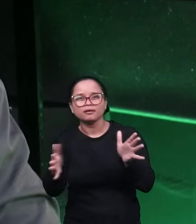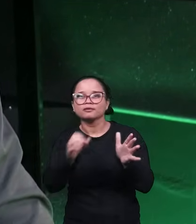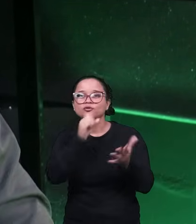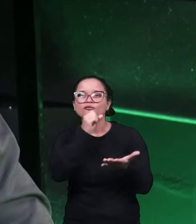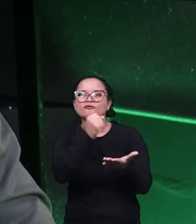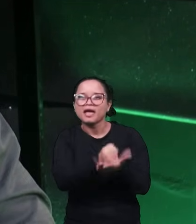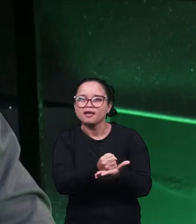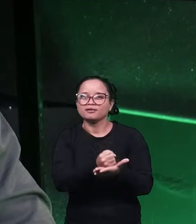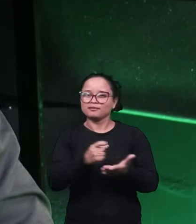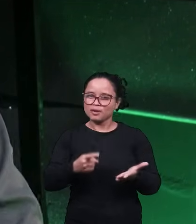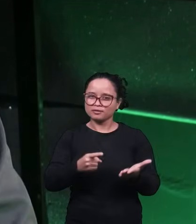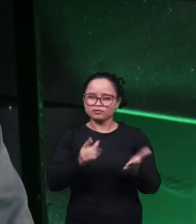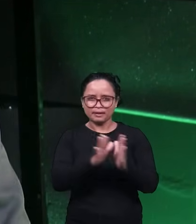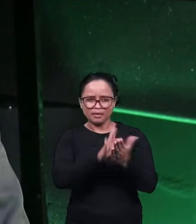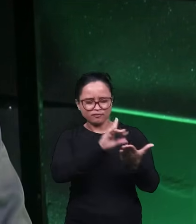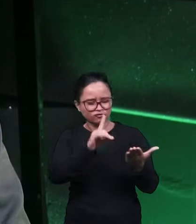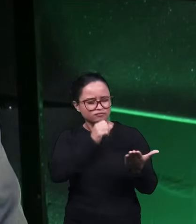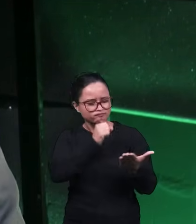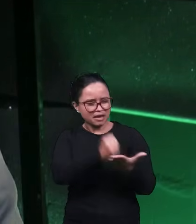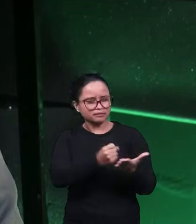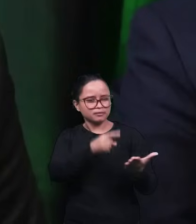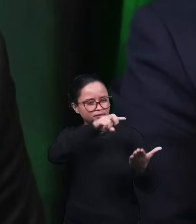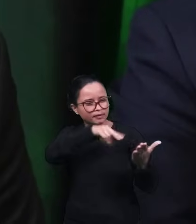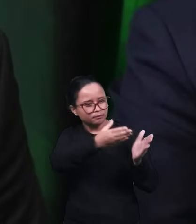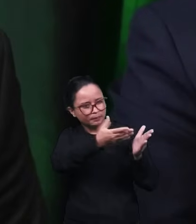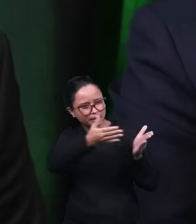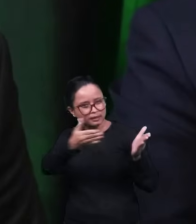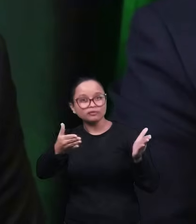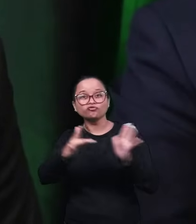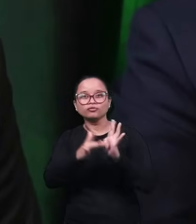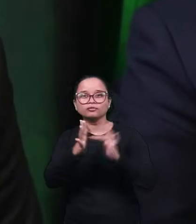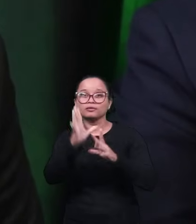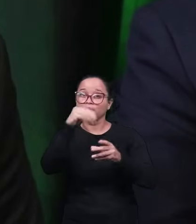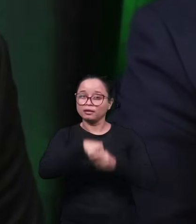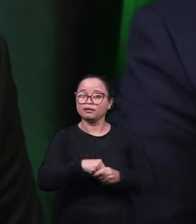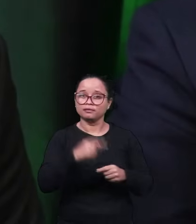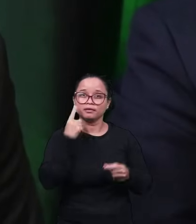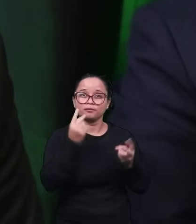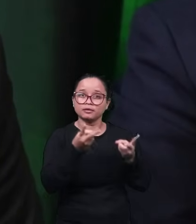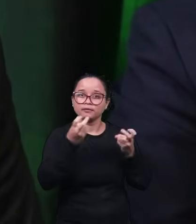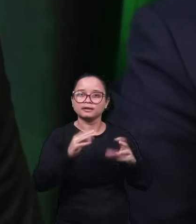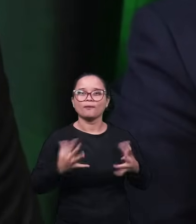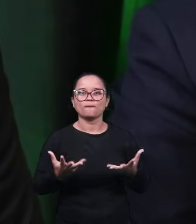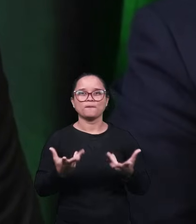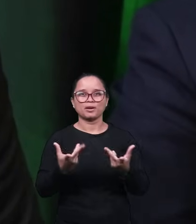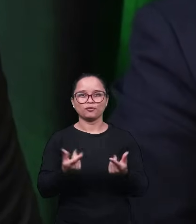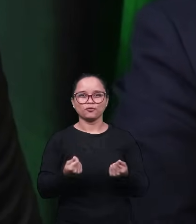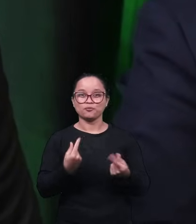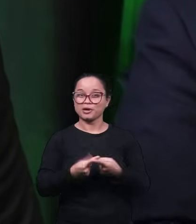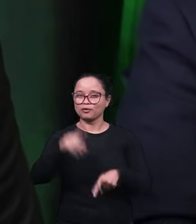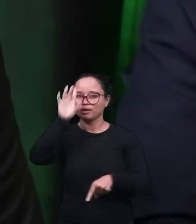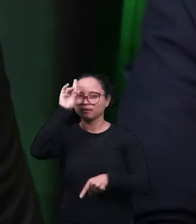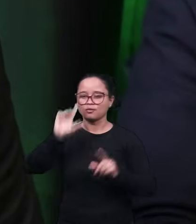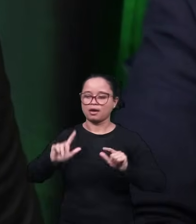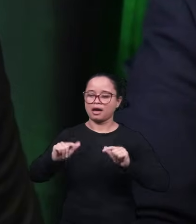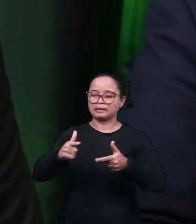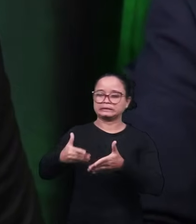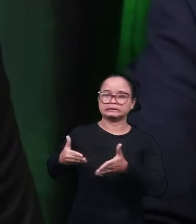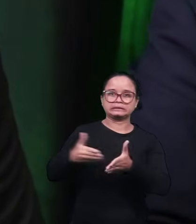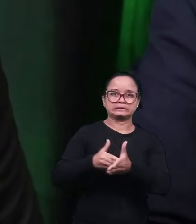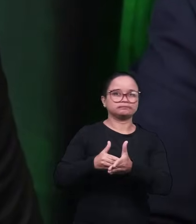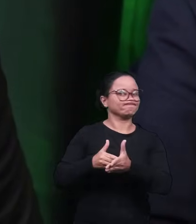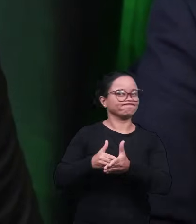é muito, muito importante, muito profundo para nós. É né? muito maravilhoso, porque aquilo que Deus faz não está limitado